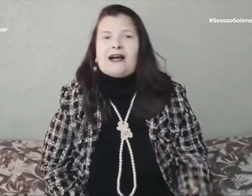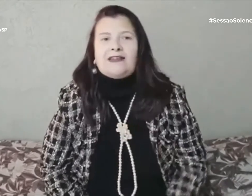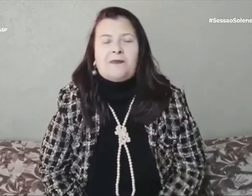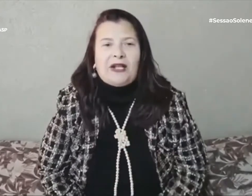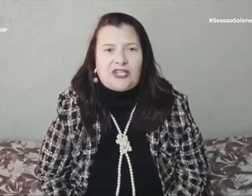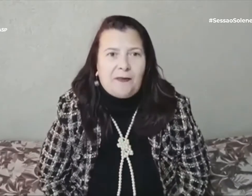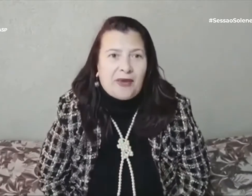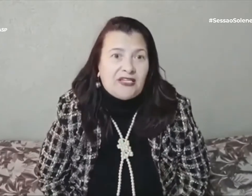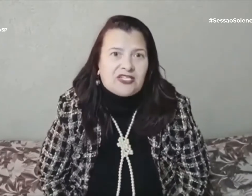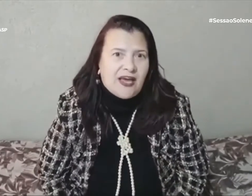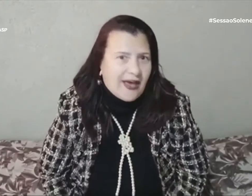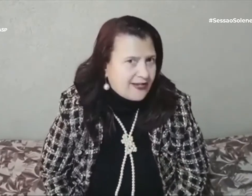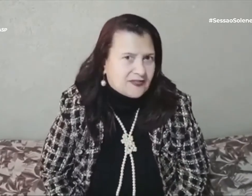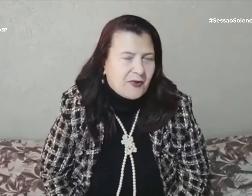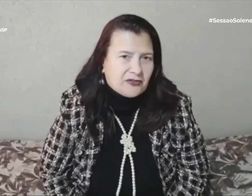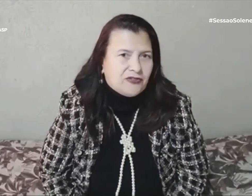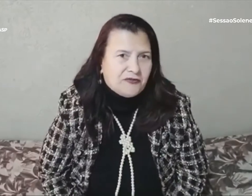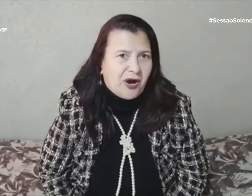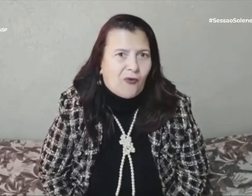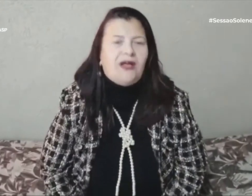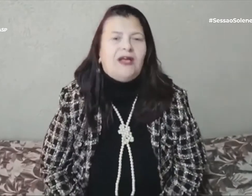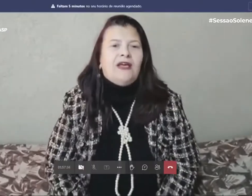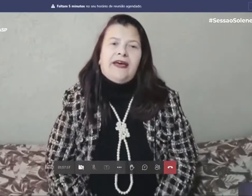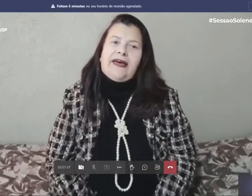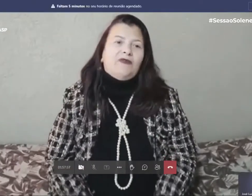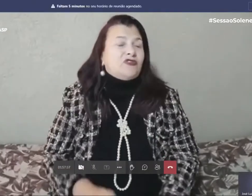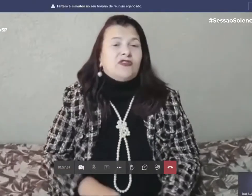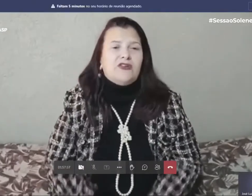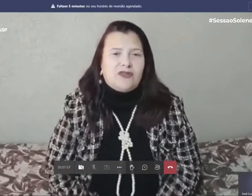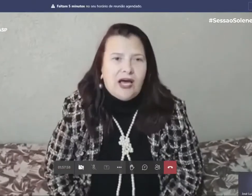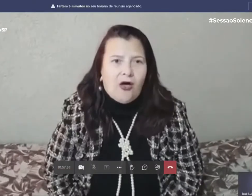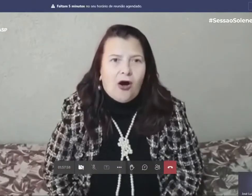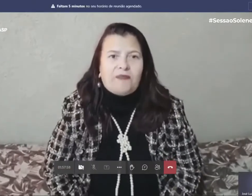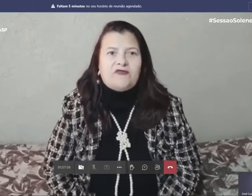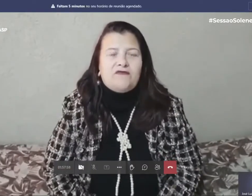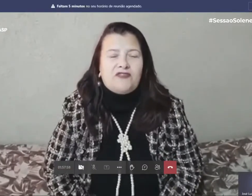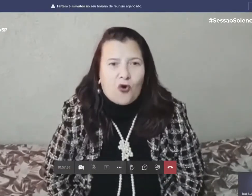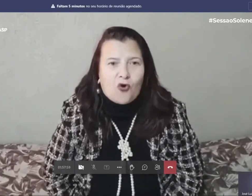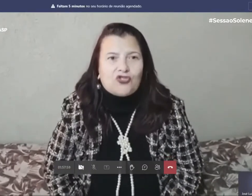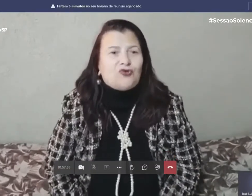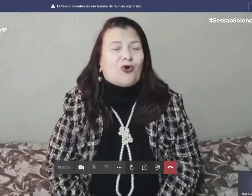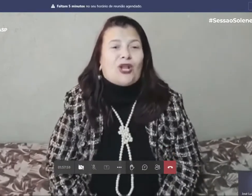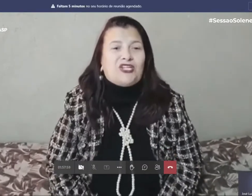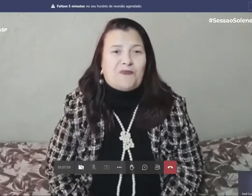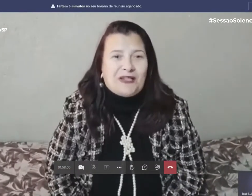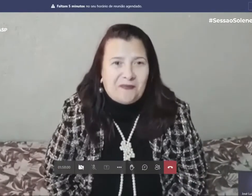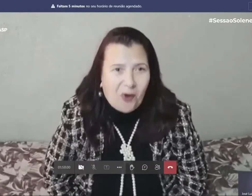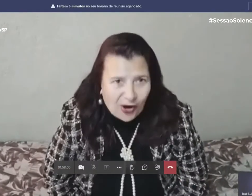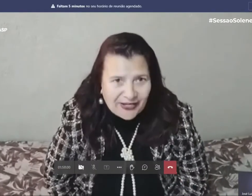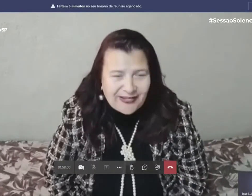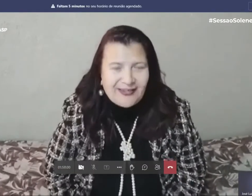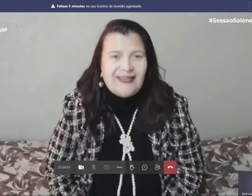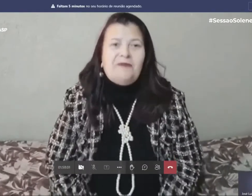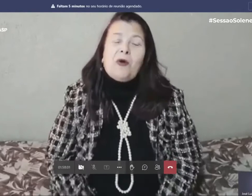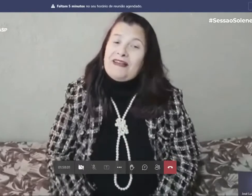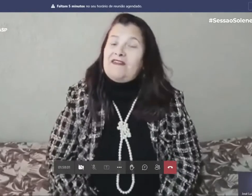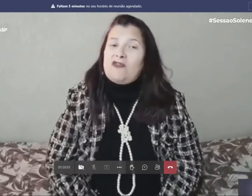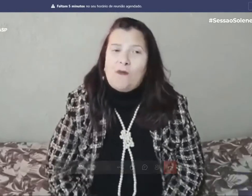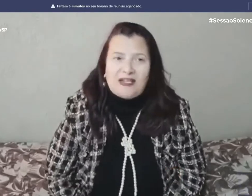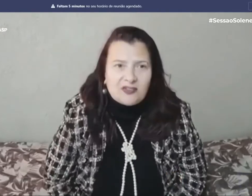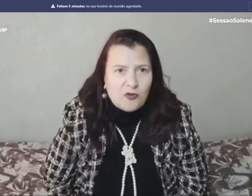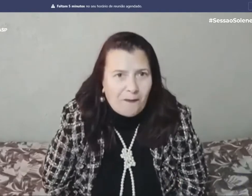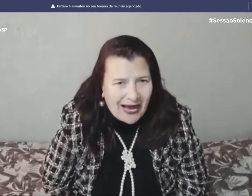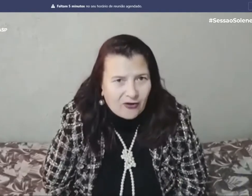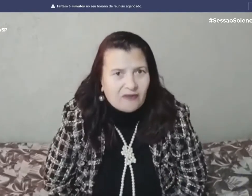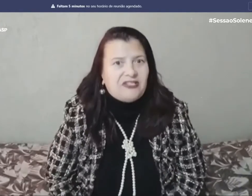onde a minha casa praticamente é nesse bairro do Limão. Eu estudei no Guia Lopes, no Visconde, no Colégio Padre Moy. Meu